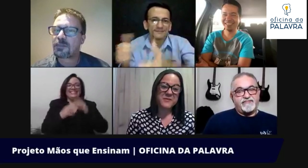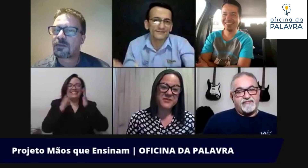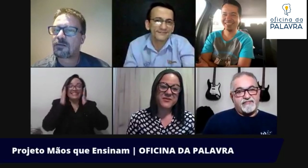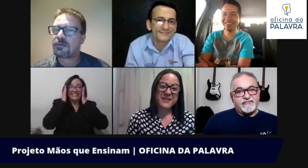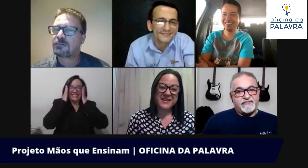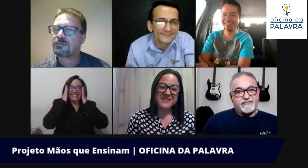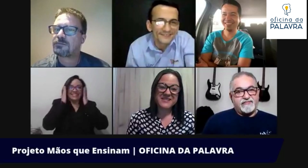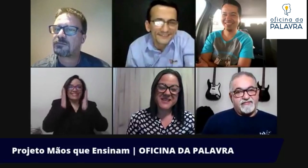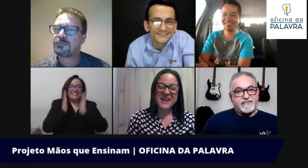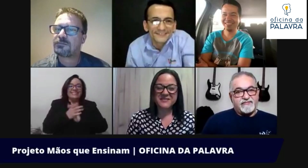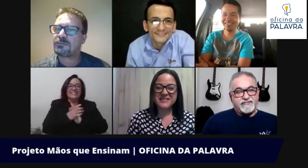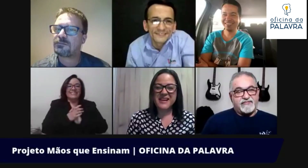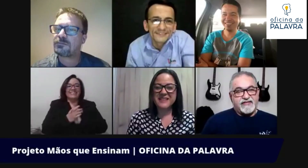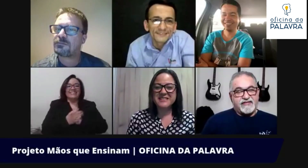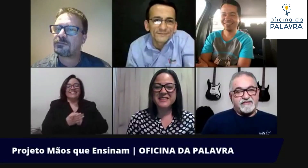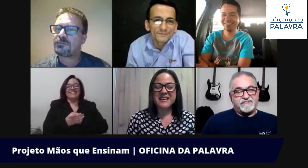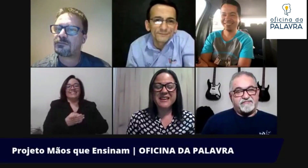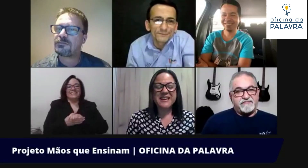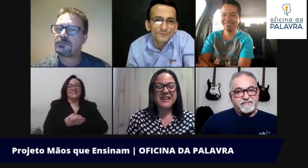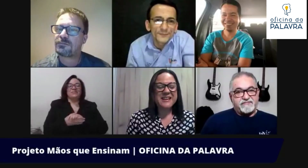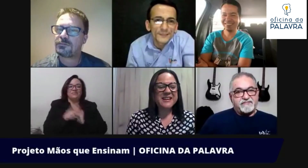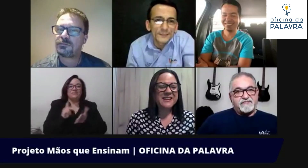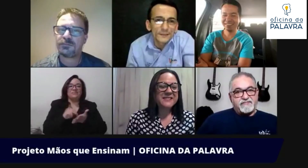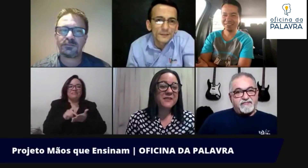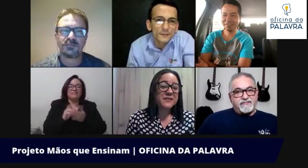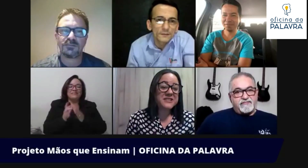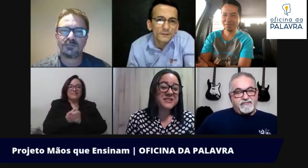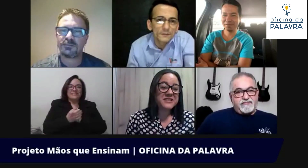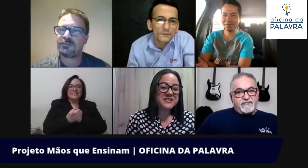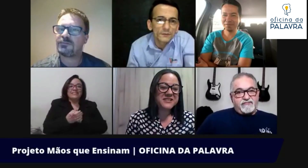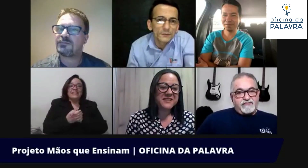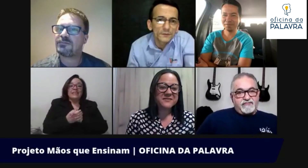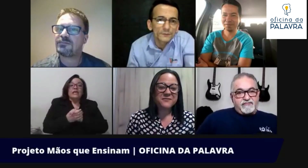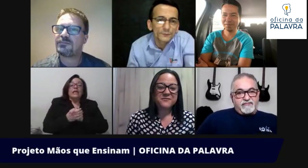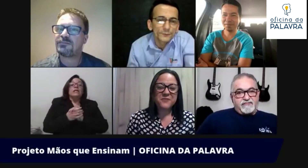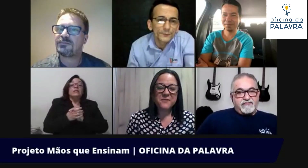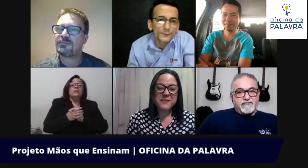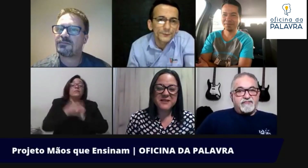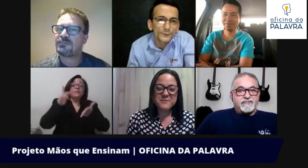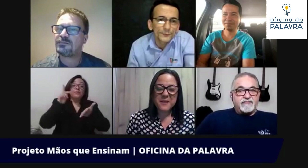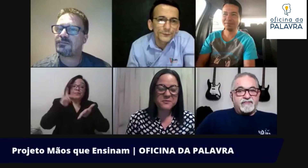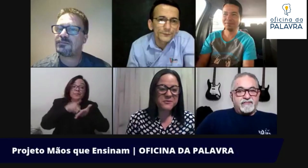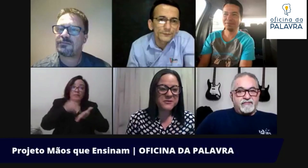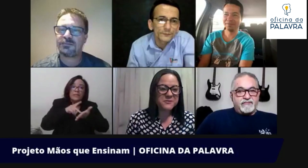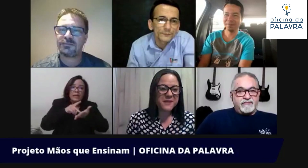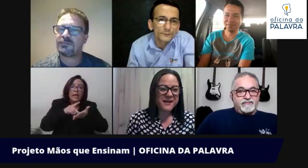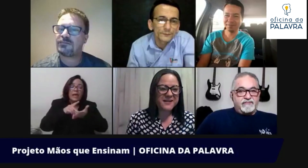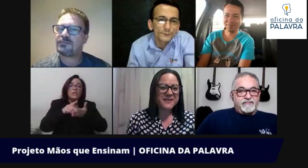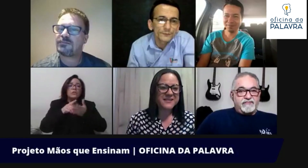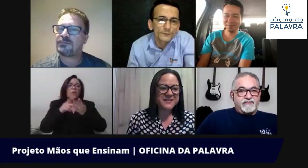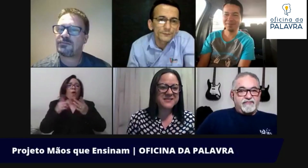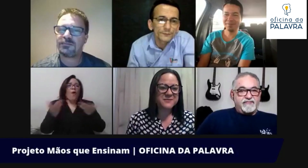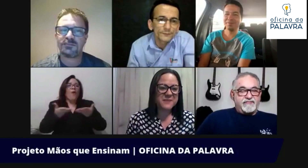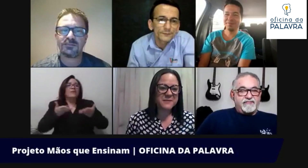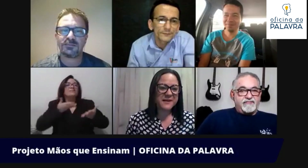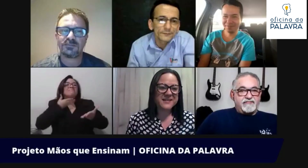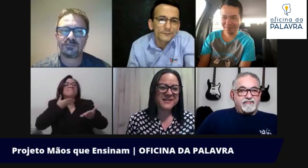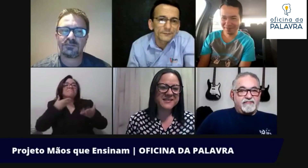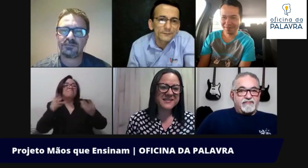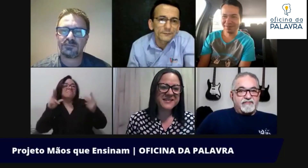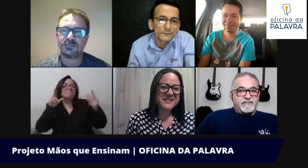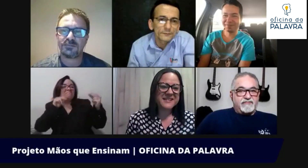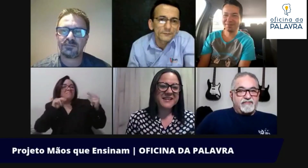Porque o intérprete fica cansado, é verdade. E, na verdade, gente, assim, foi um bate-papo muito bacana, tem sido